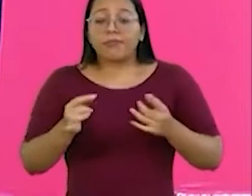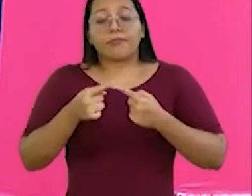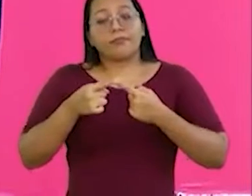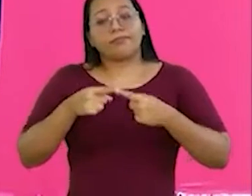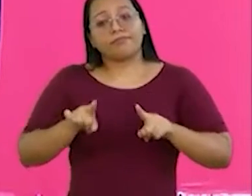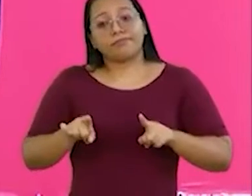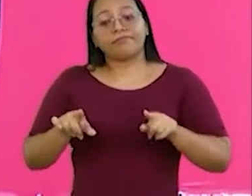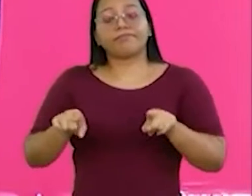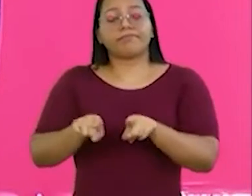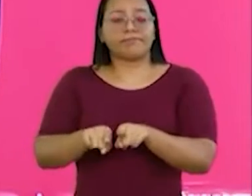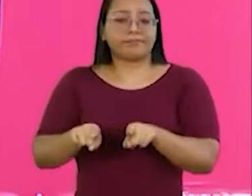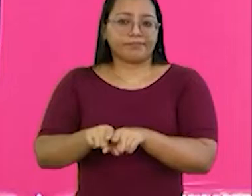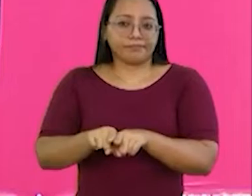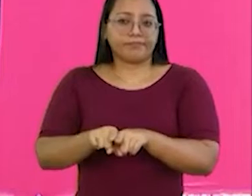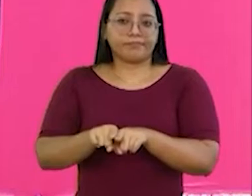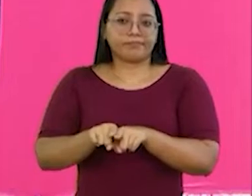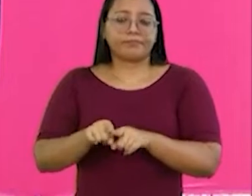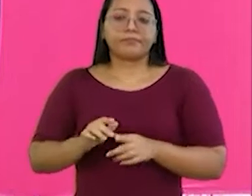Mas também